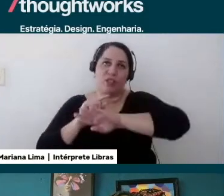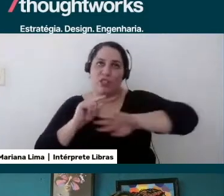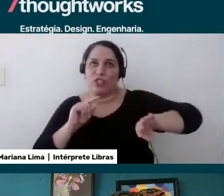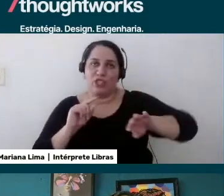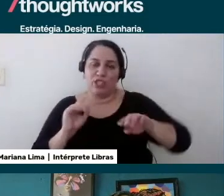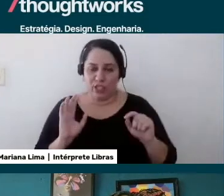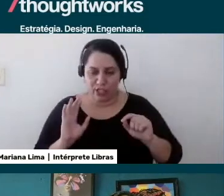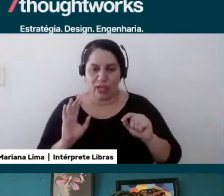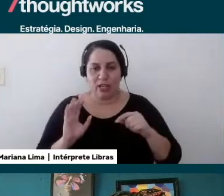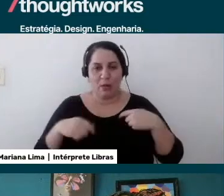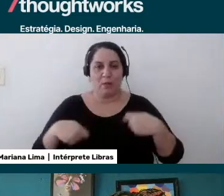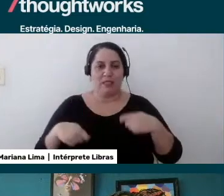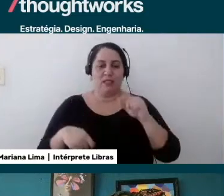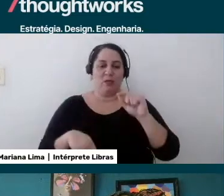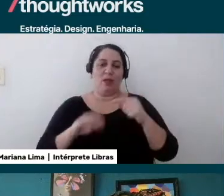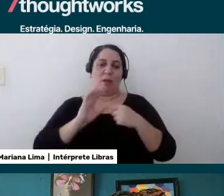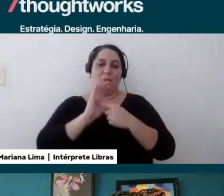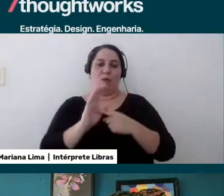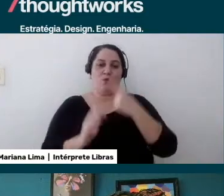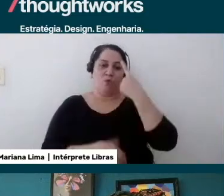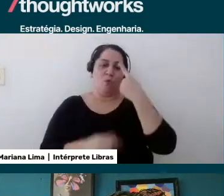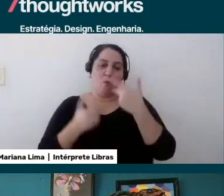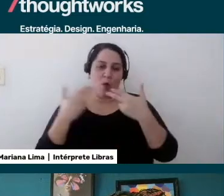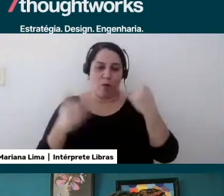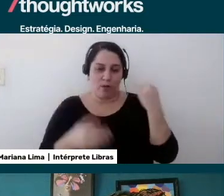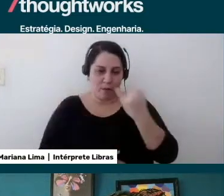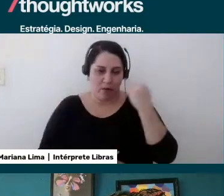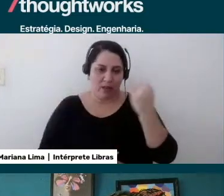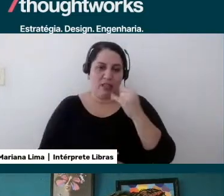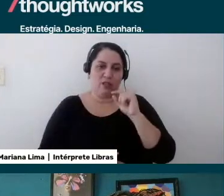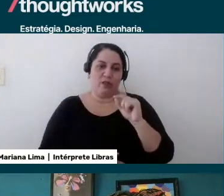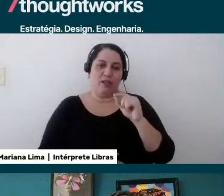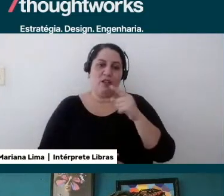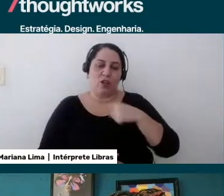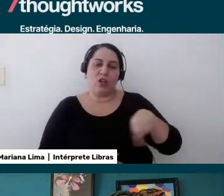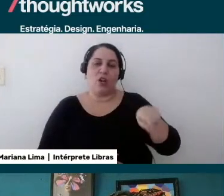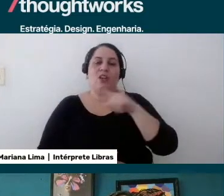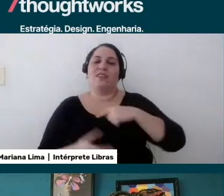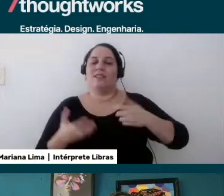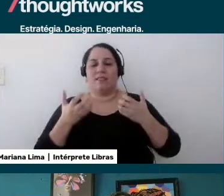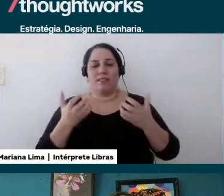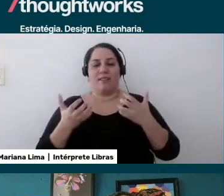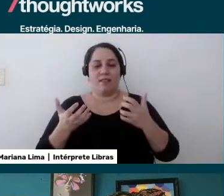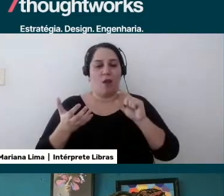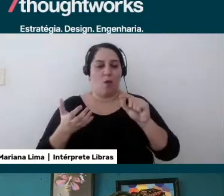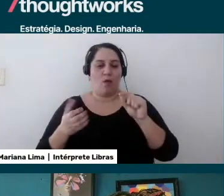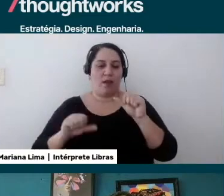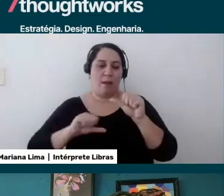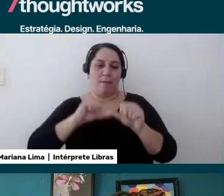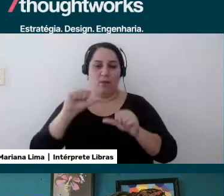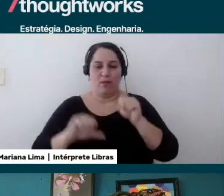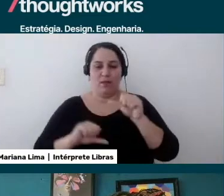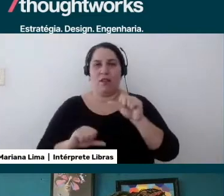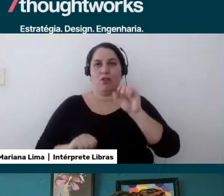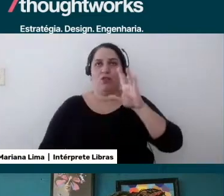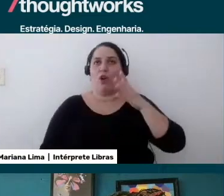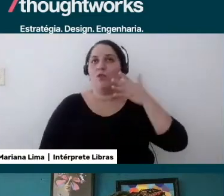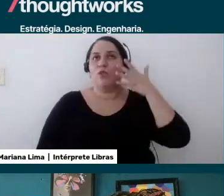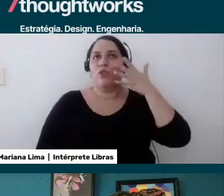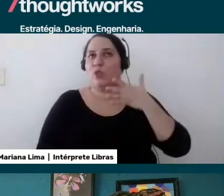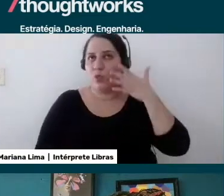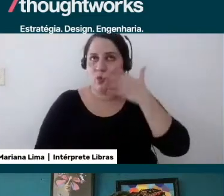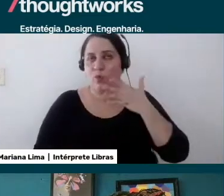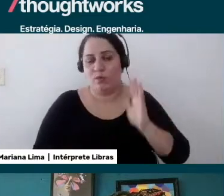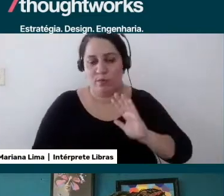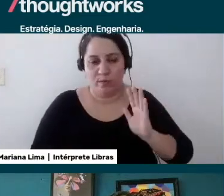cortado. Então, acho que esse é um primeiro ponto, assim, como de fato, o que a gente quer transformar para além do discurso. E eu acho que esse é um